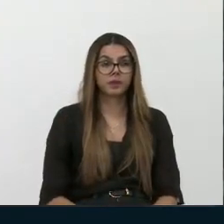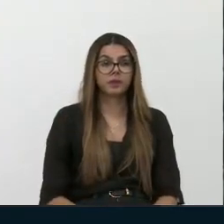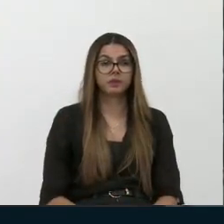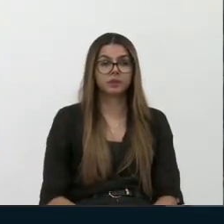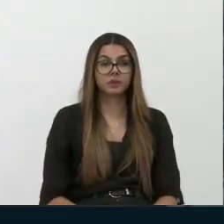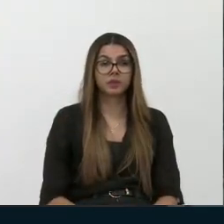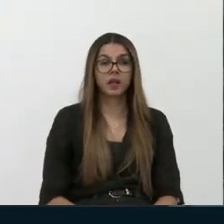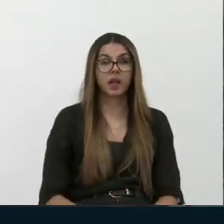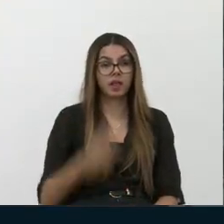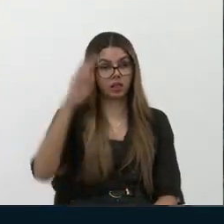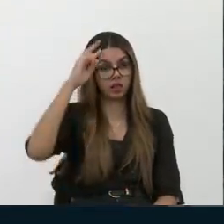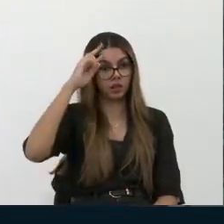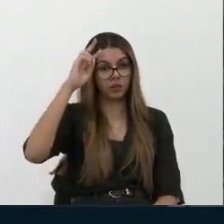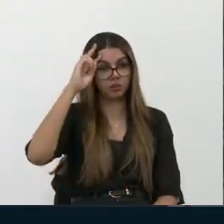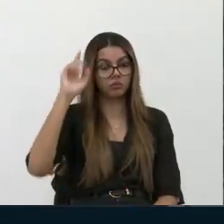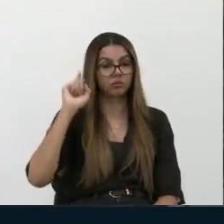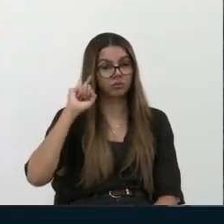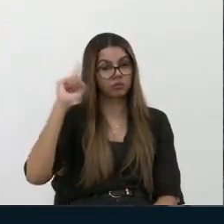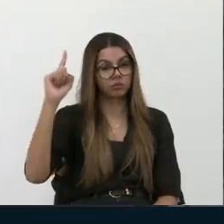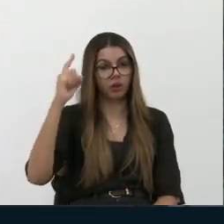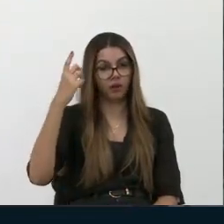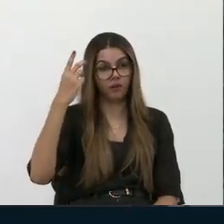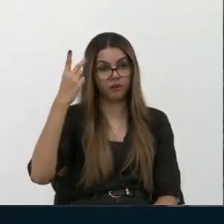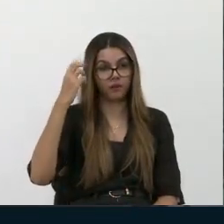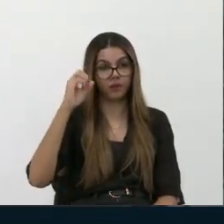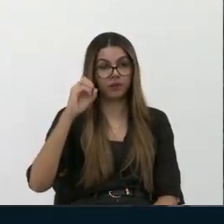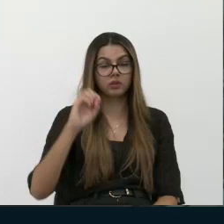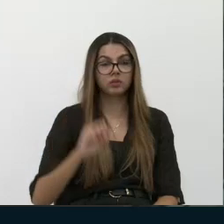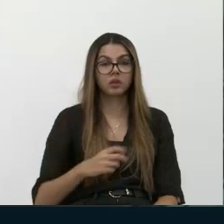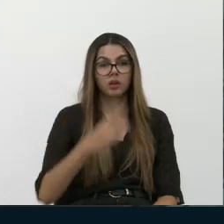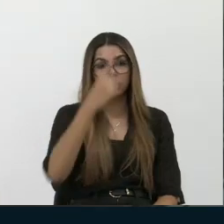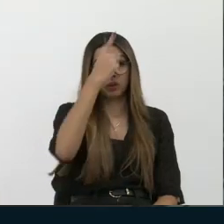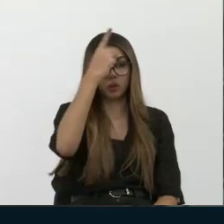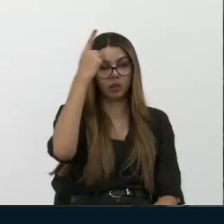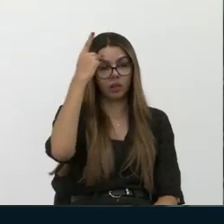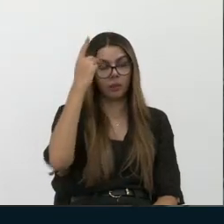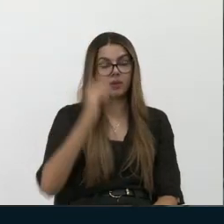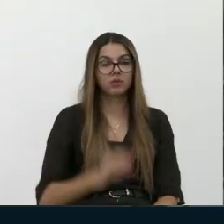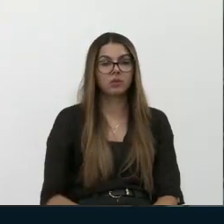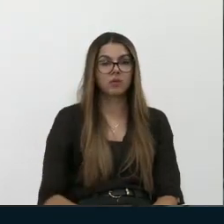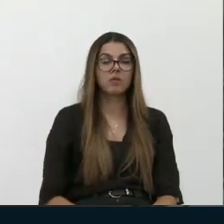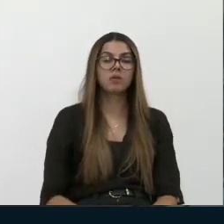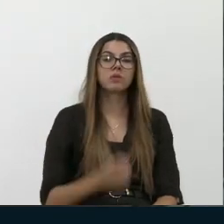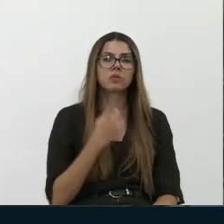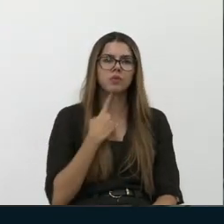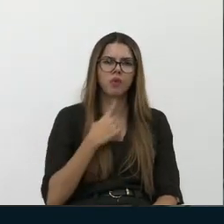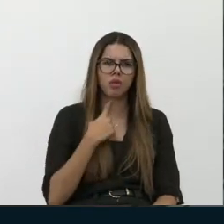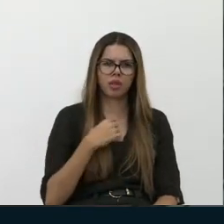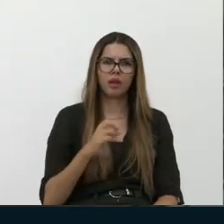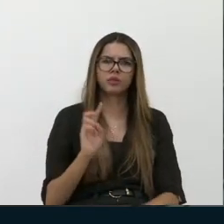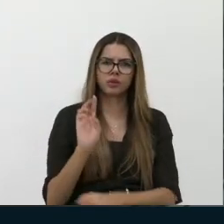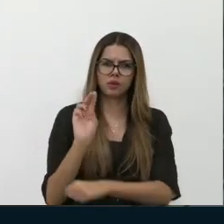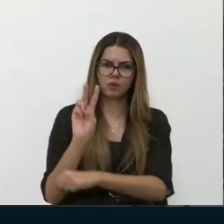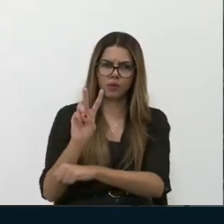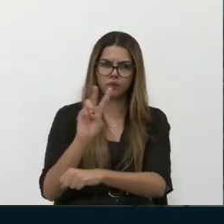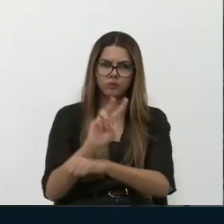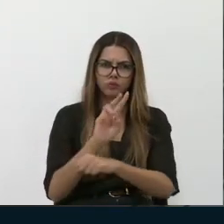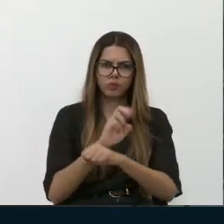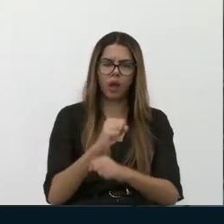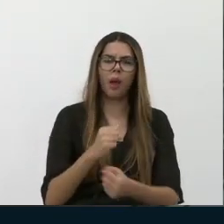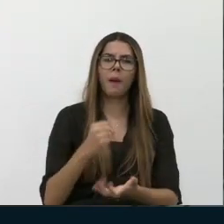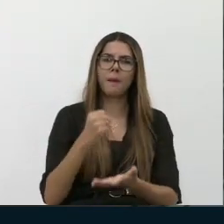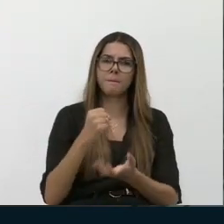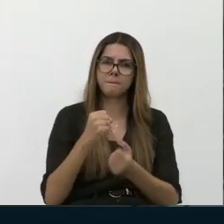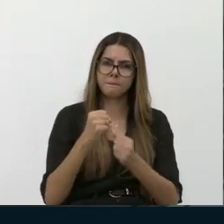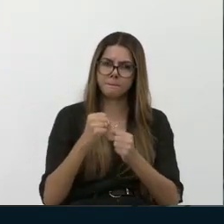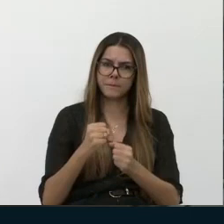desta segunda-feira, dia 20/5, todos os cidadãos que quiserem ajudar podem trazer